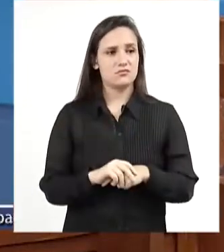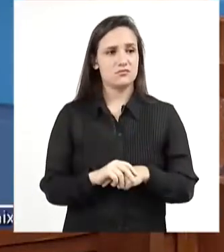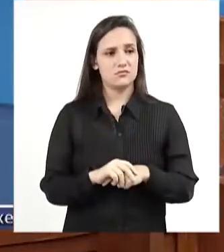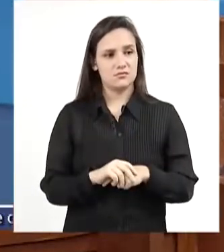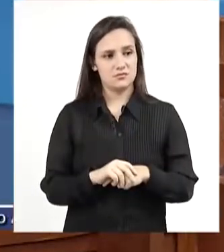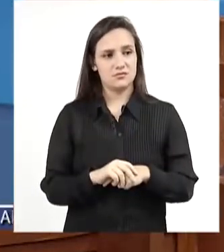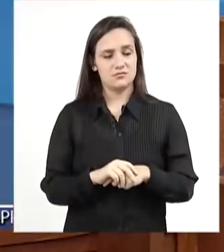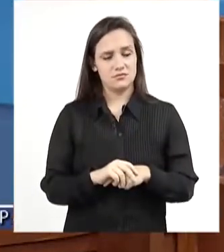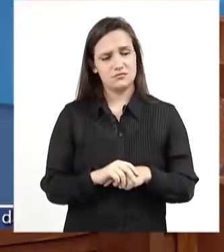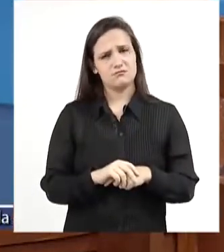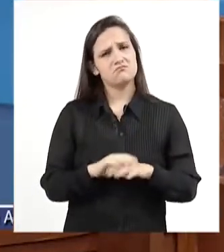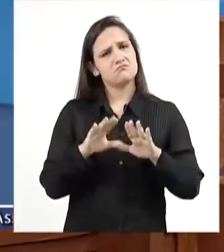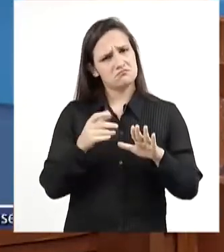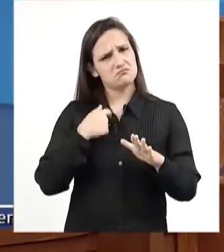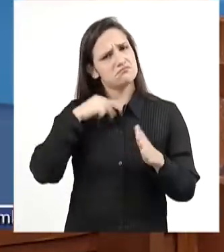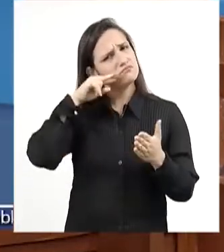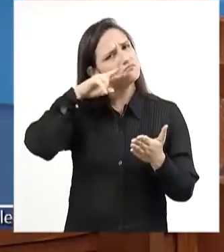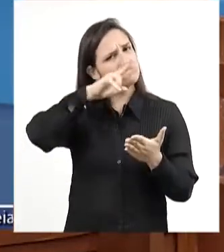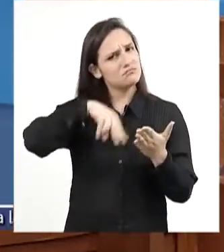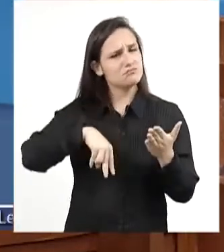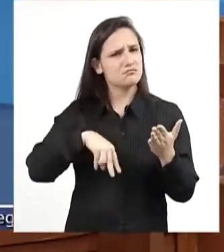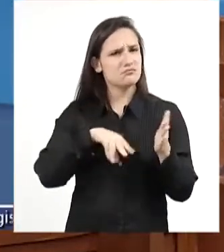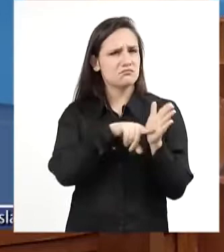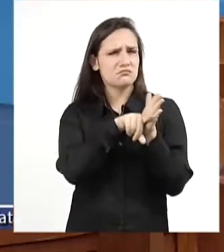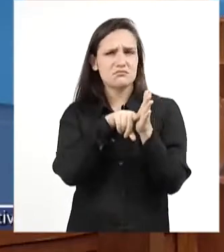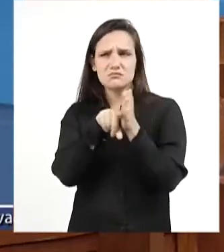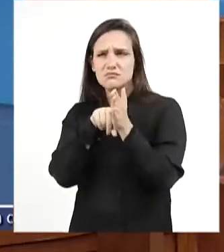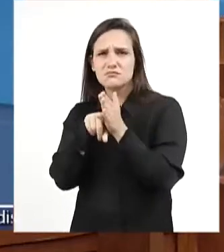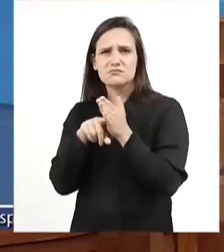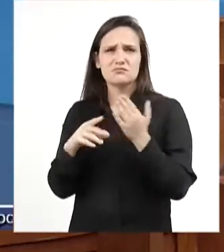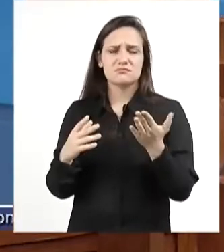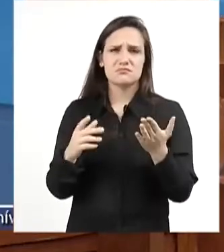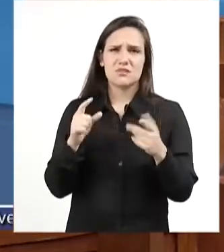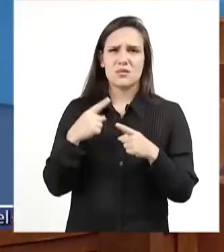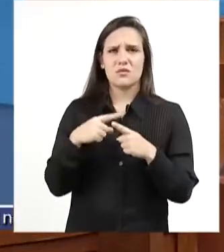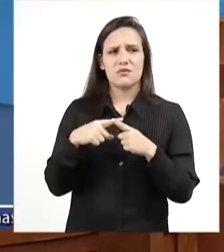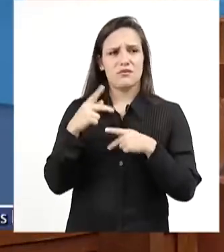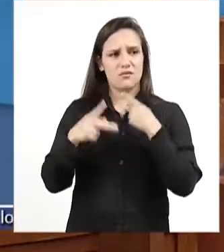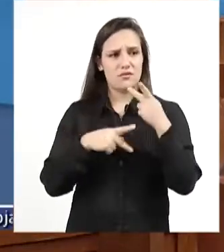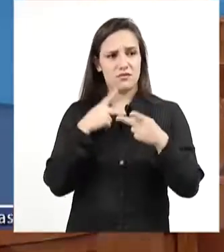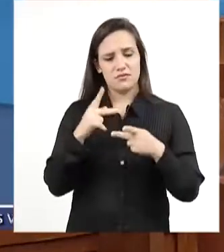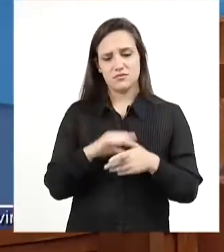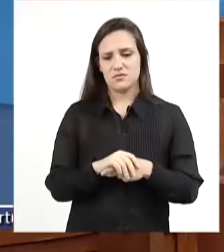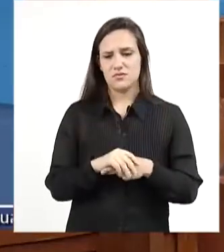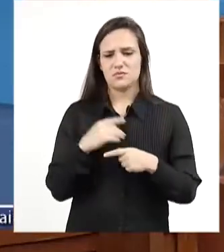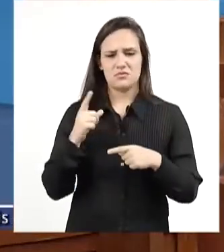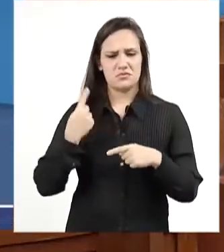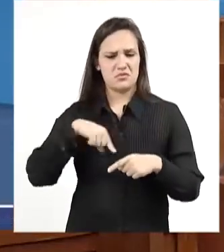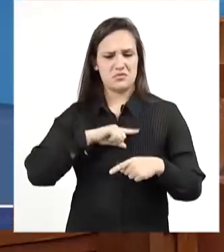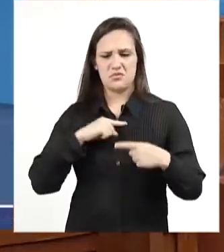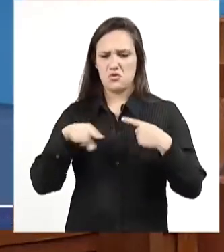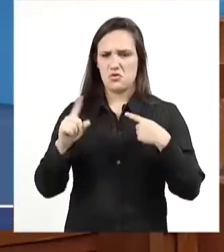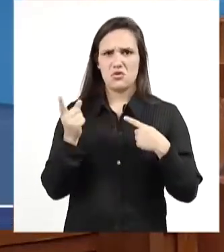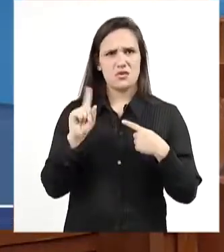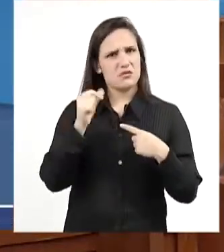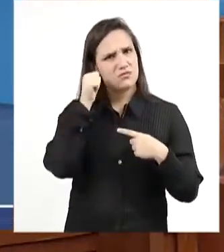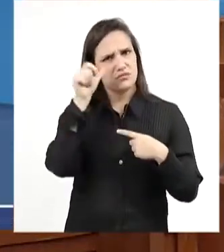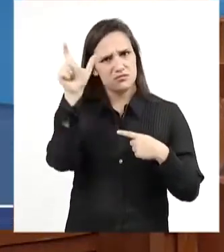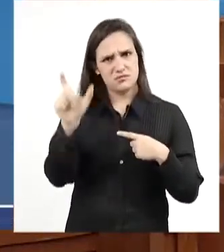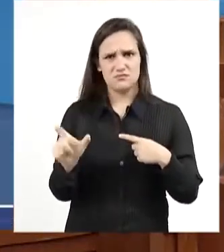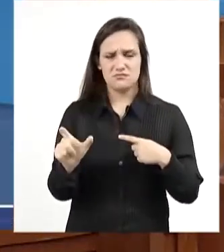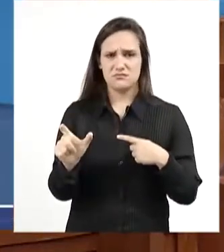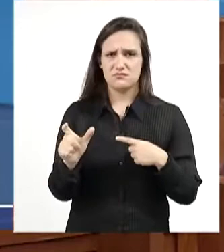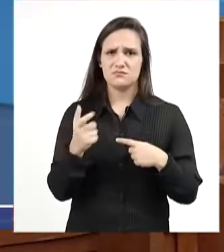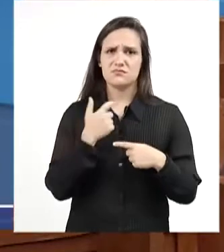estive lendo, senhor presidente, as pessoas dizendo que a gente não está a favor da mulher, muito pelo contrário, eu sou autor